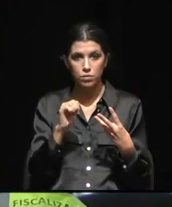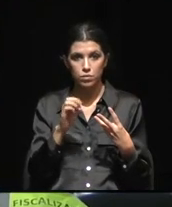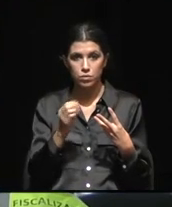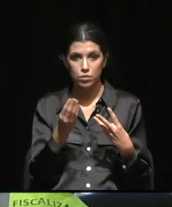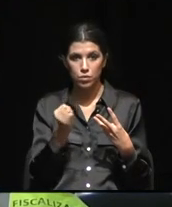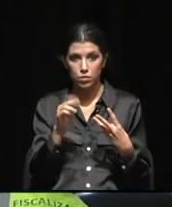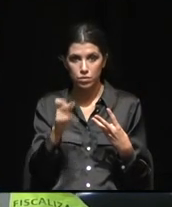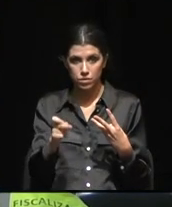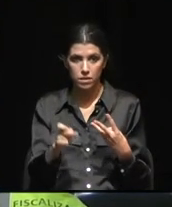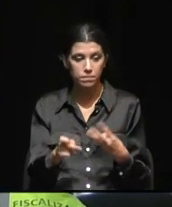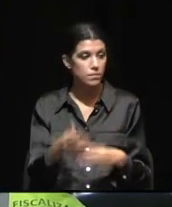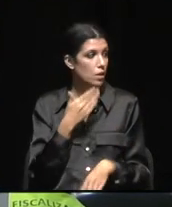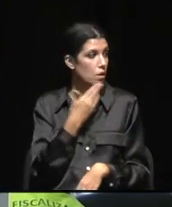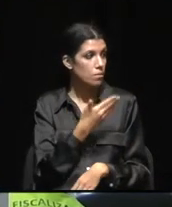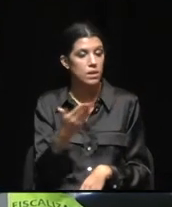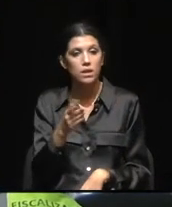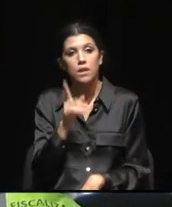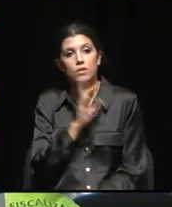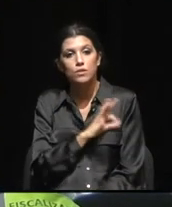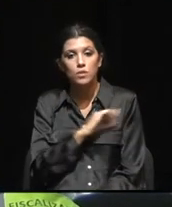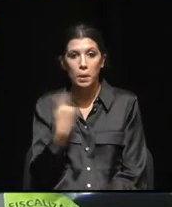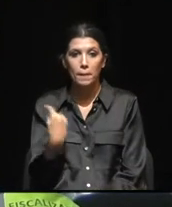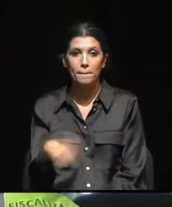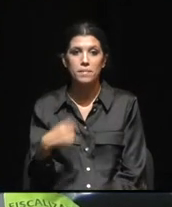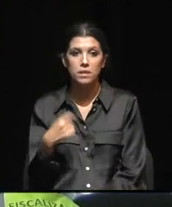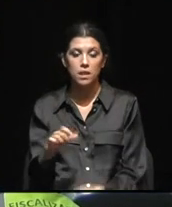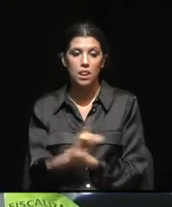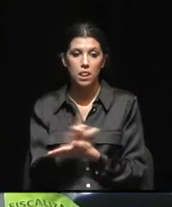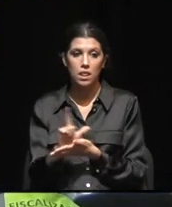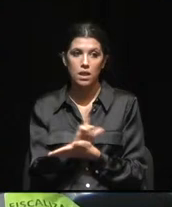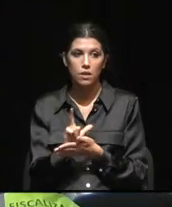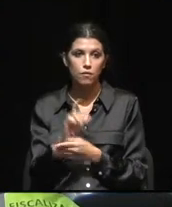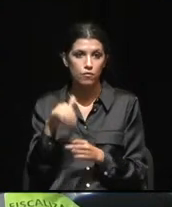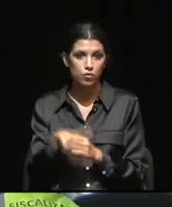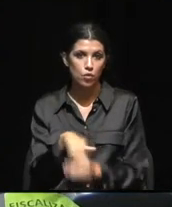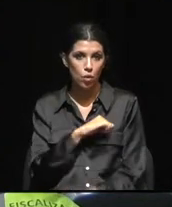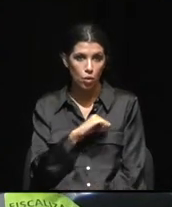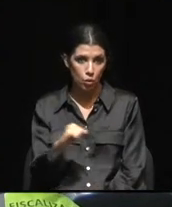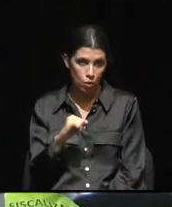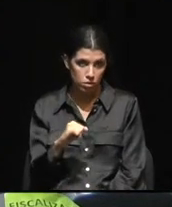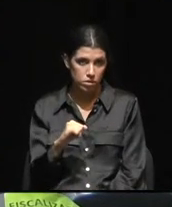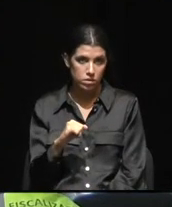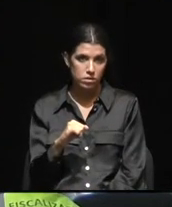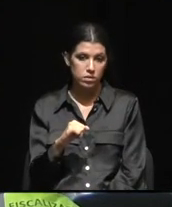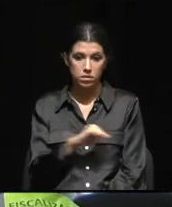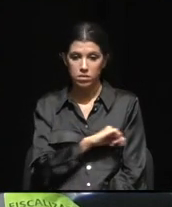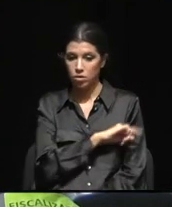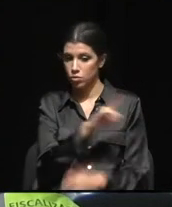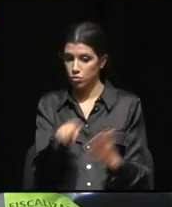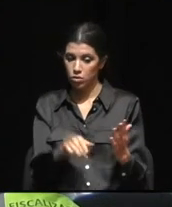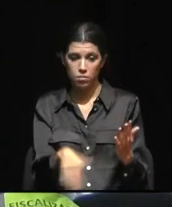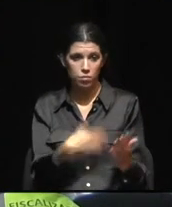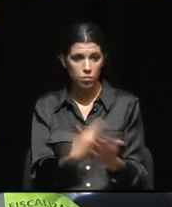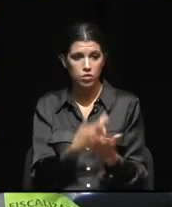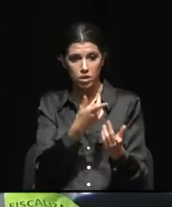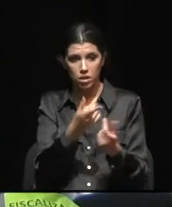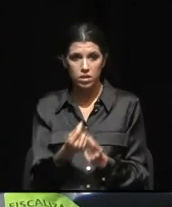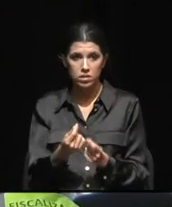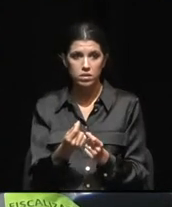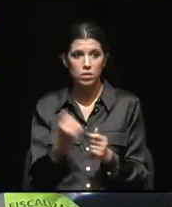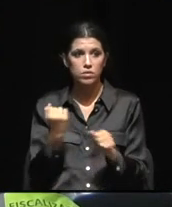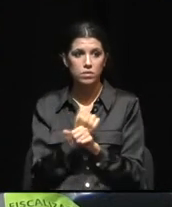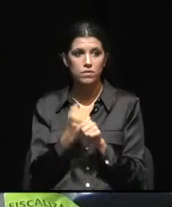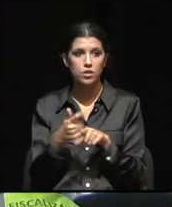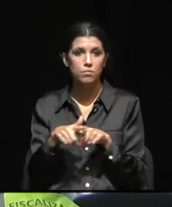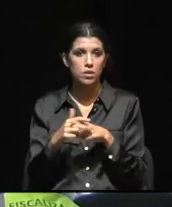Sousa muito obrigada senhora Presidente e o livre livre votou contra todas as propostas de aquisição de serviços de manutenção